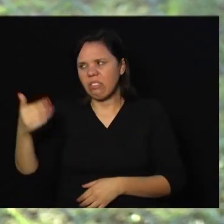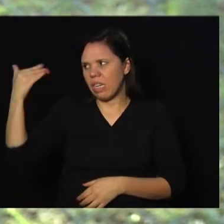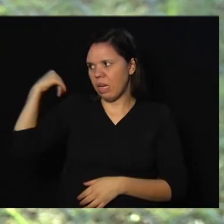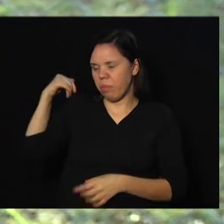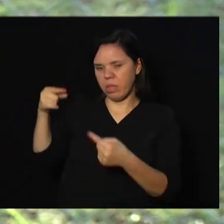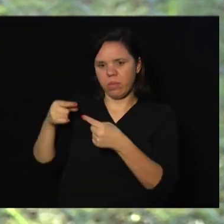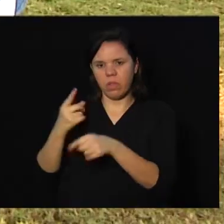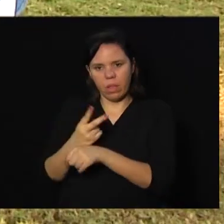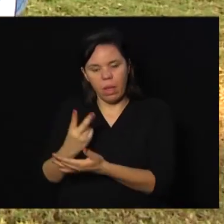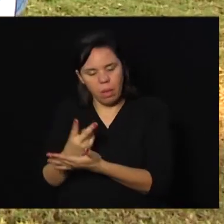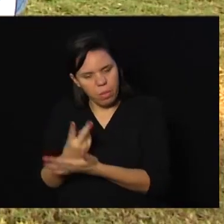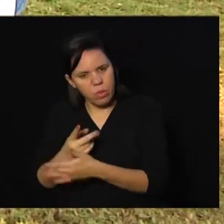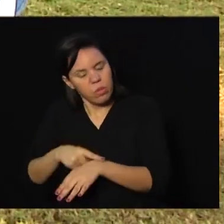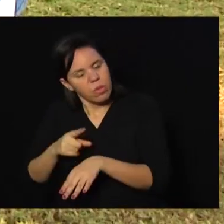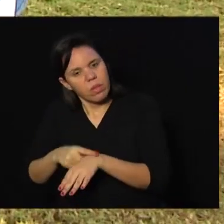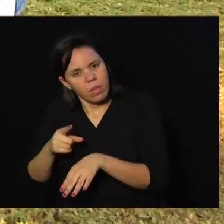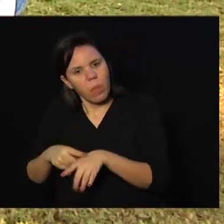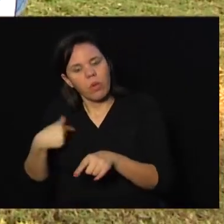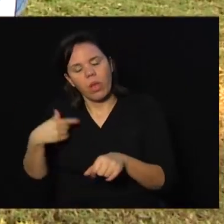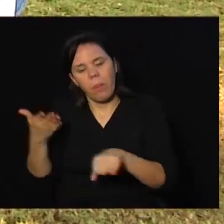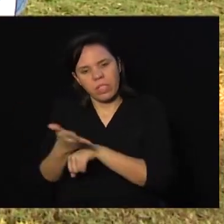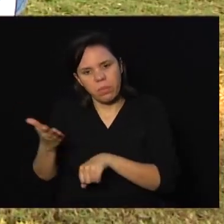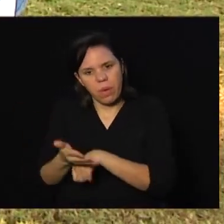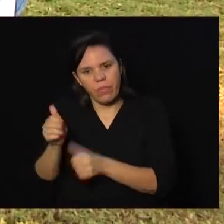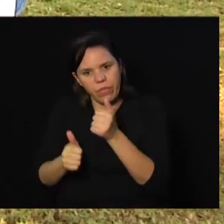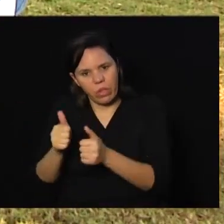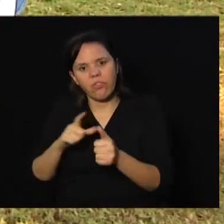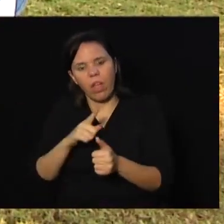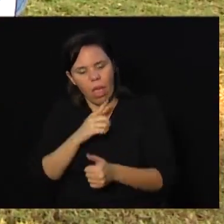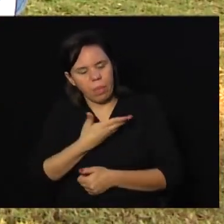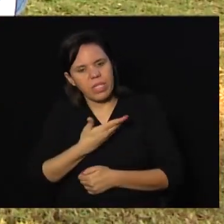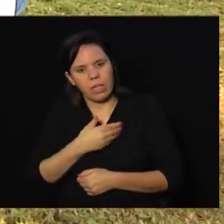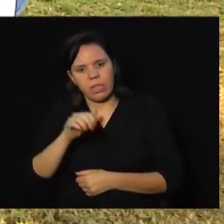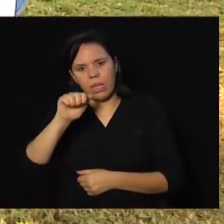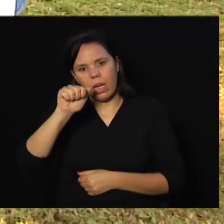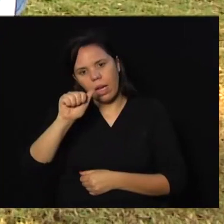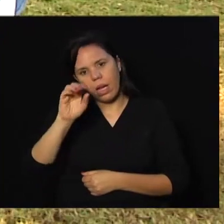conhecia, tinha relacionamento, amizade, né, com a Abdala,